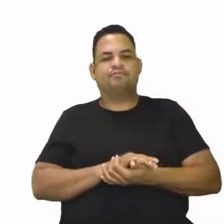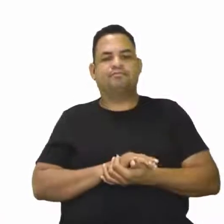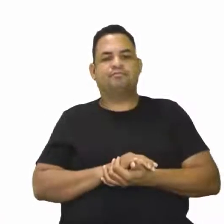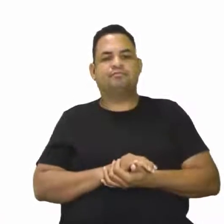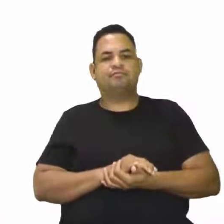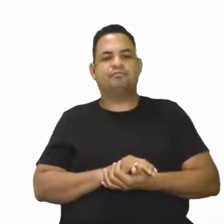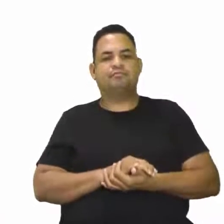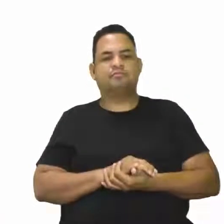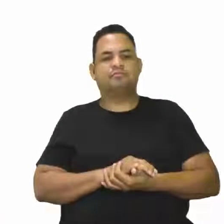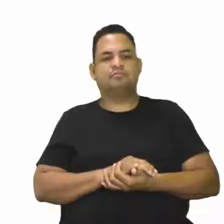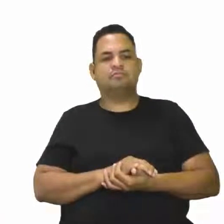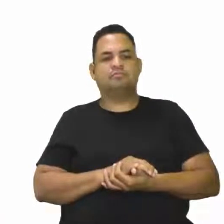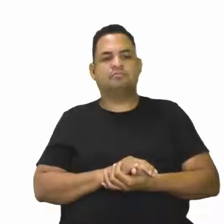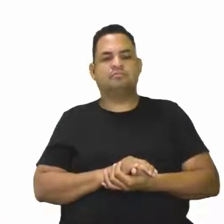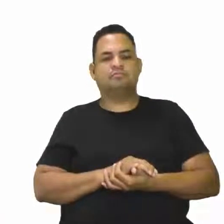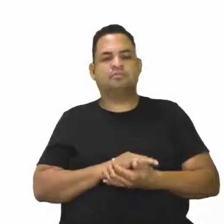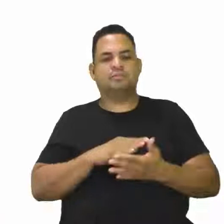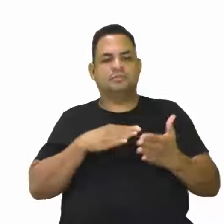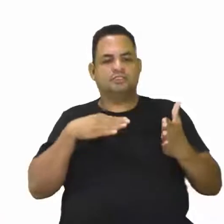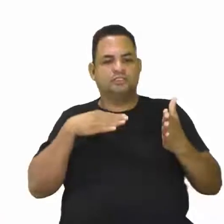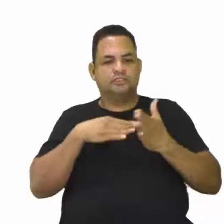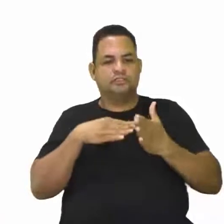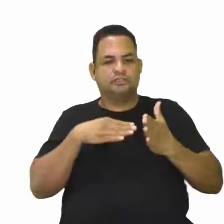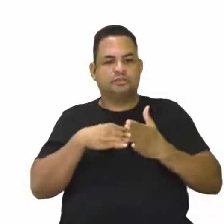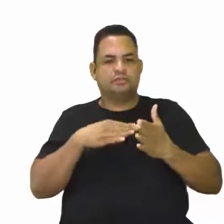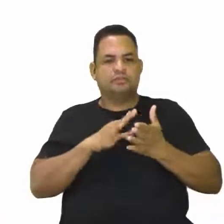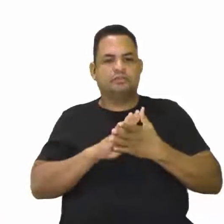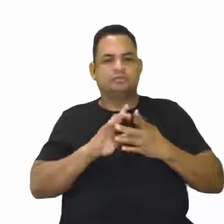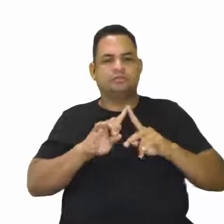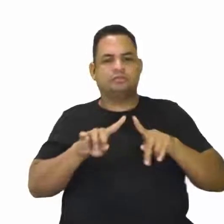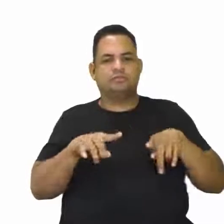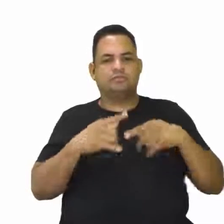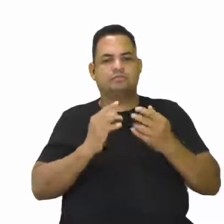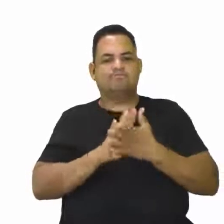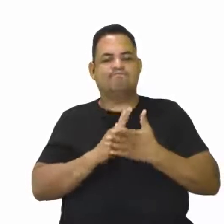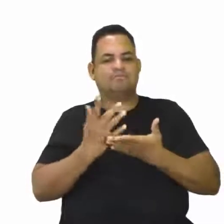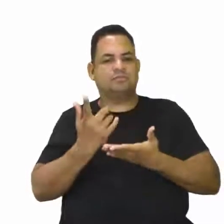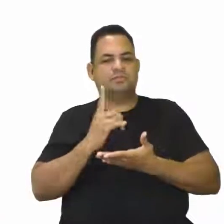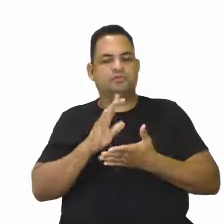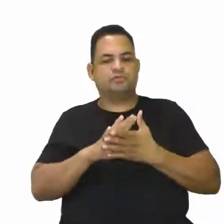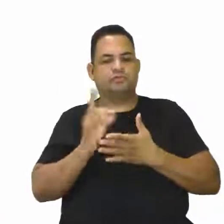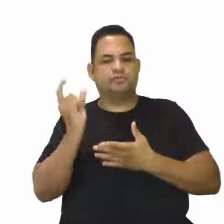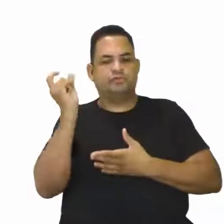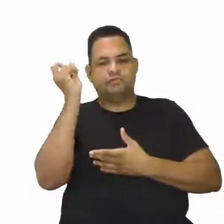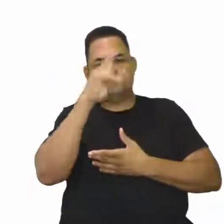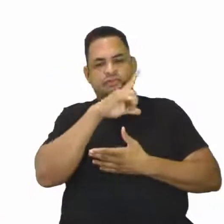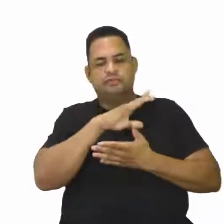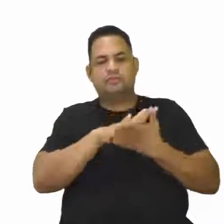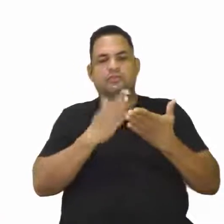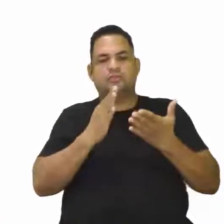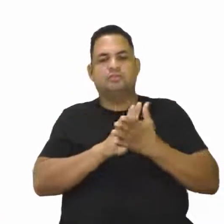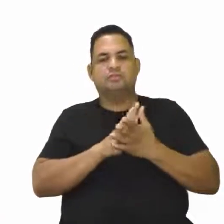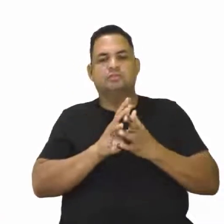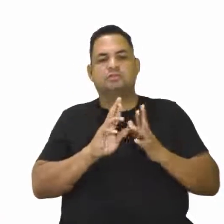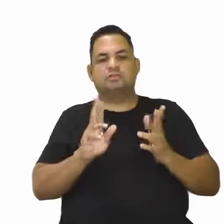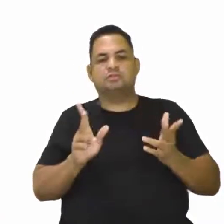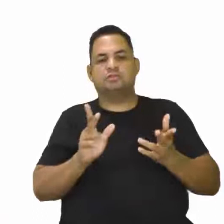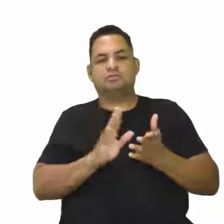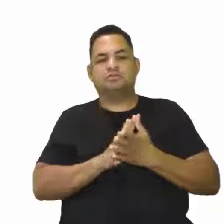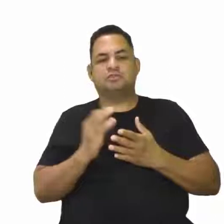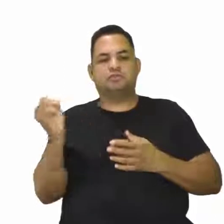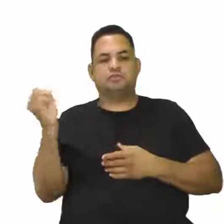quer dizer o quê? Obstáculo, mas que não impede a indiferença dos jovens